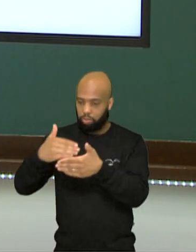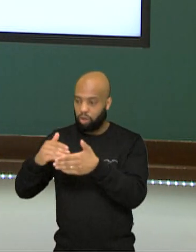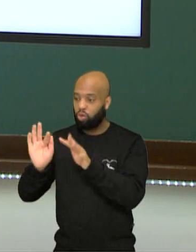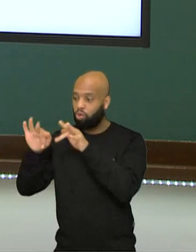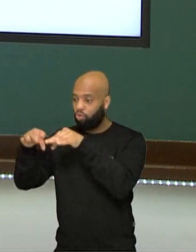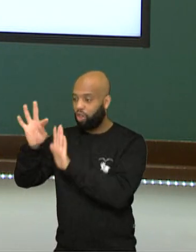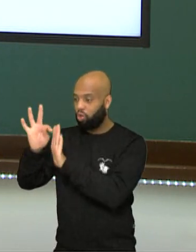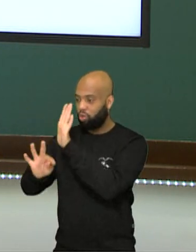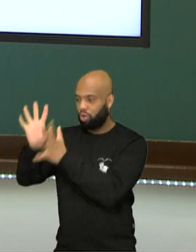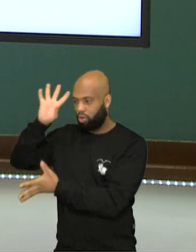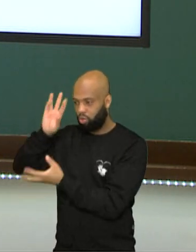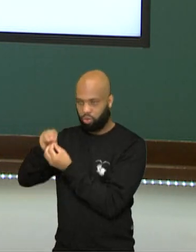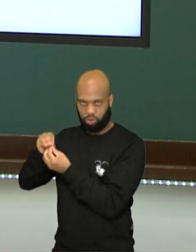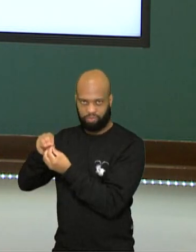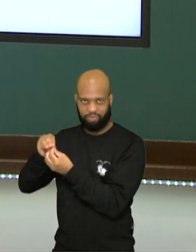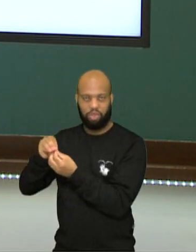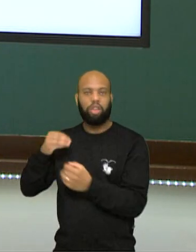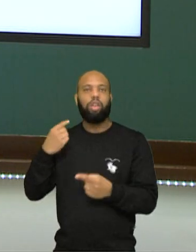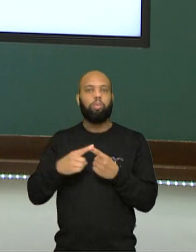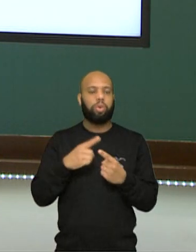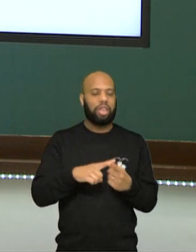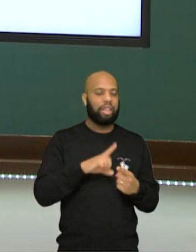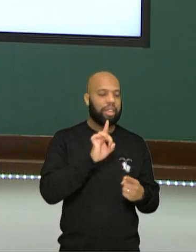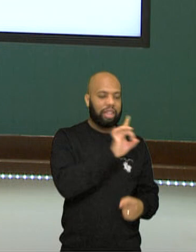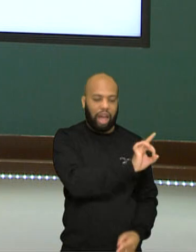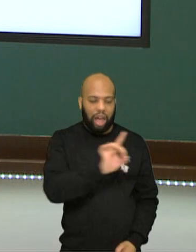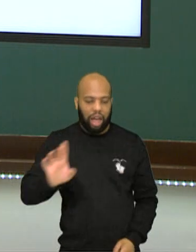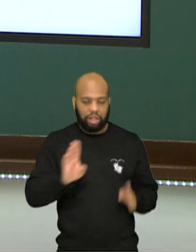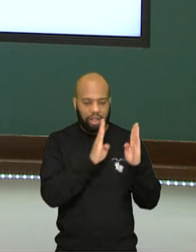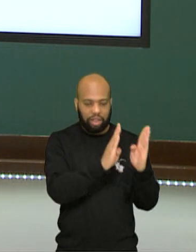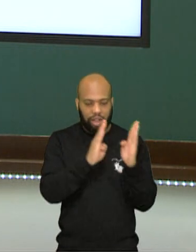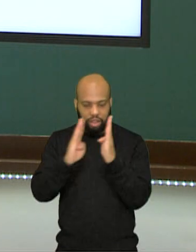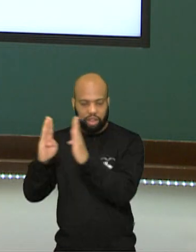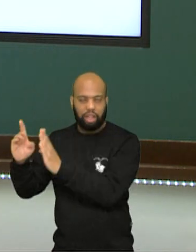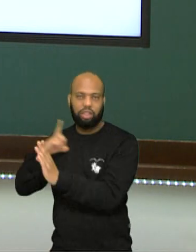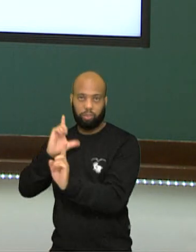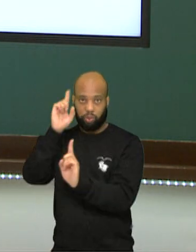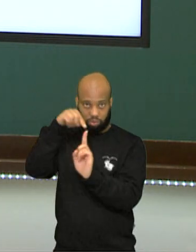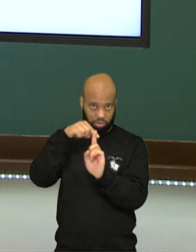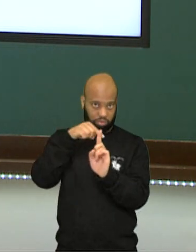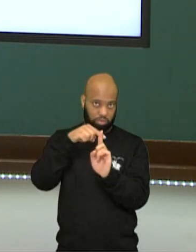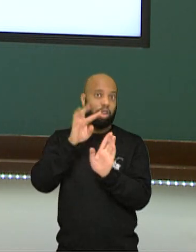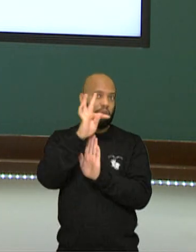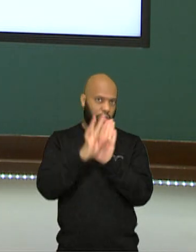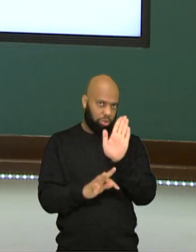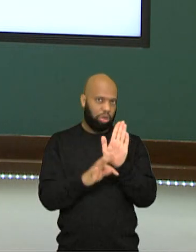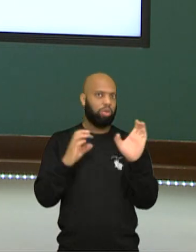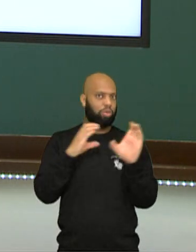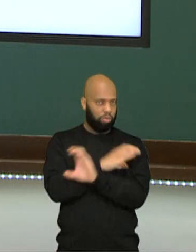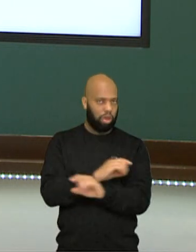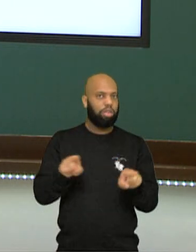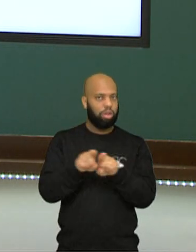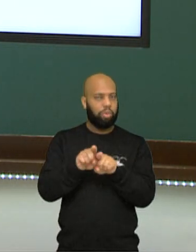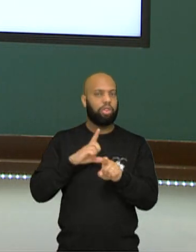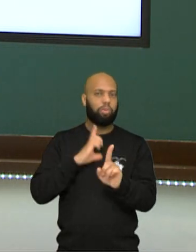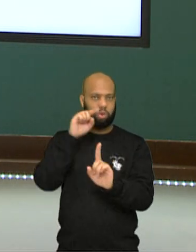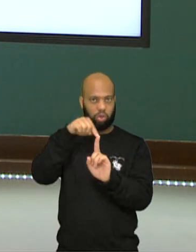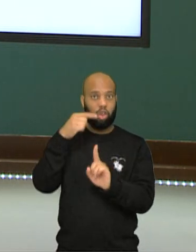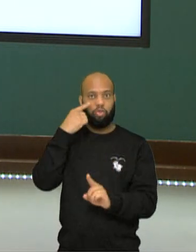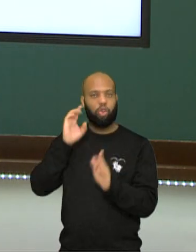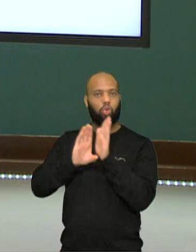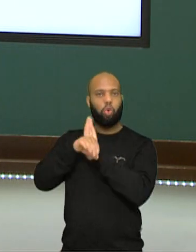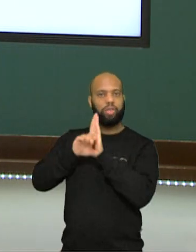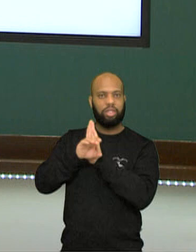conclusão, em que cada parte tem a sua função, assim como o texto num todo tem a sua função. Vamos ver a definição